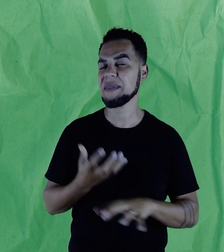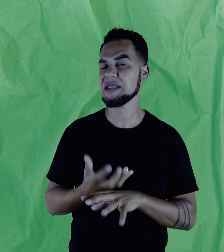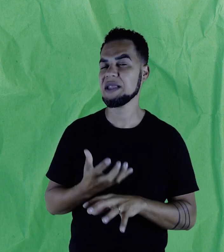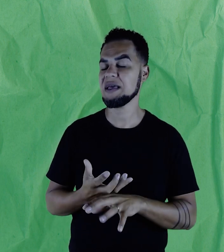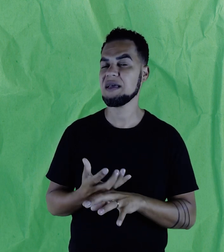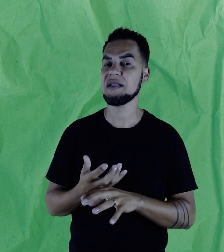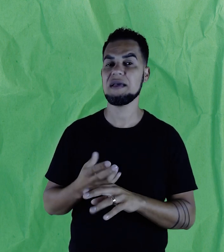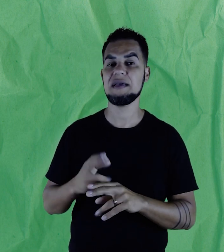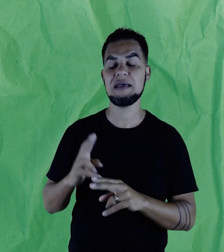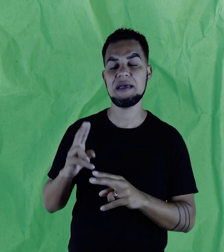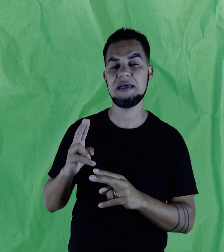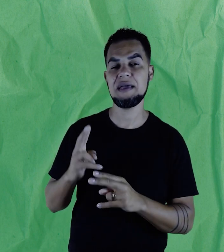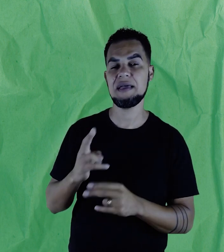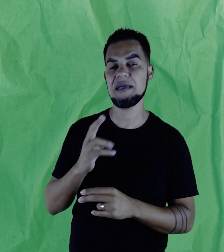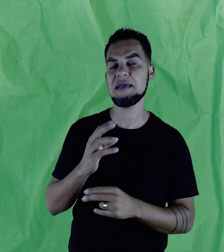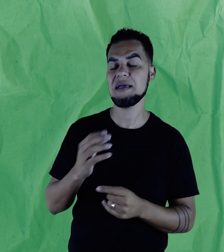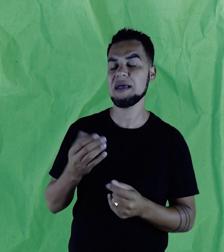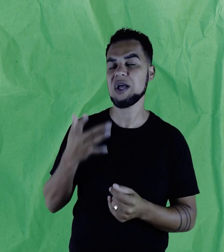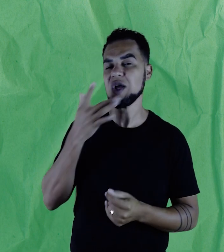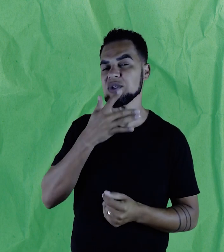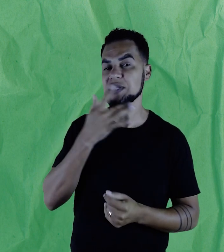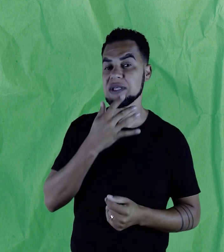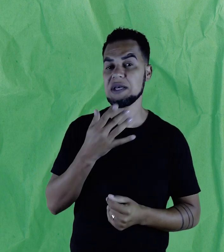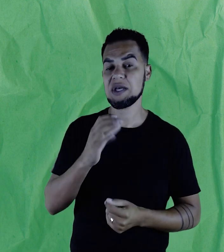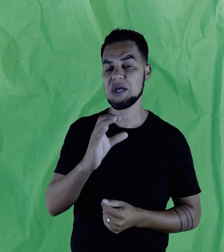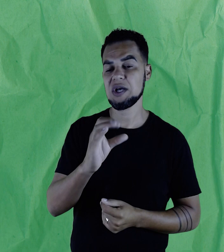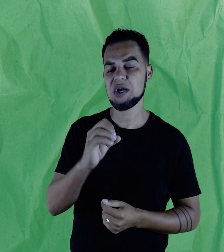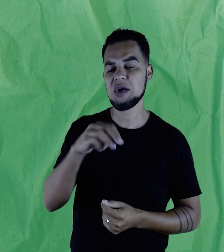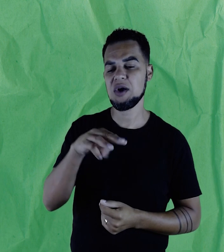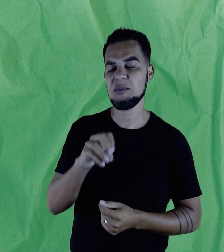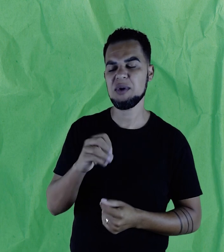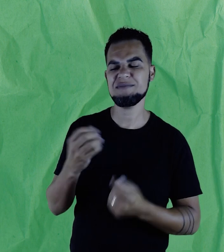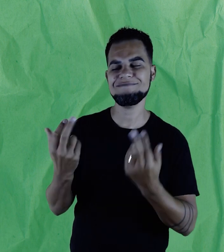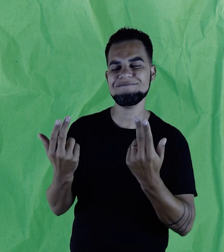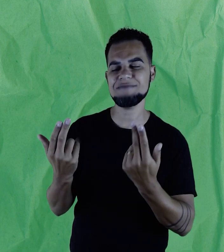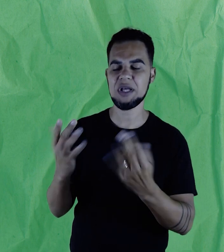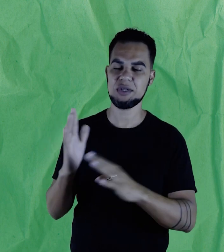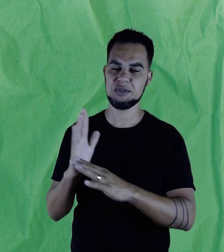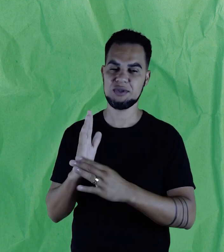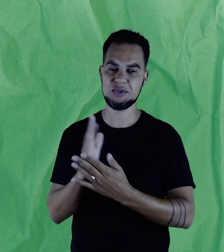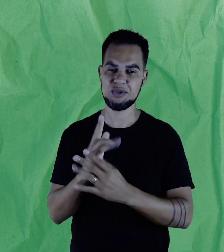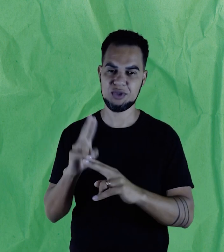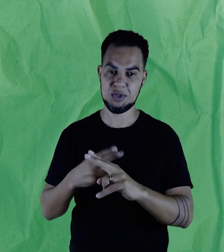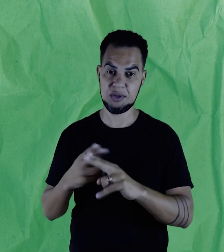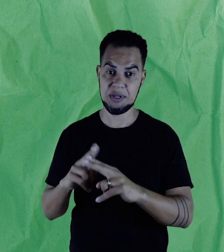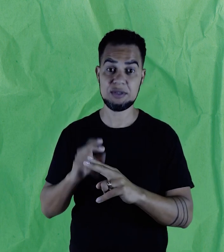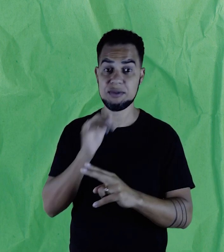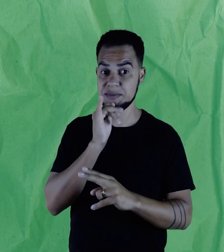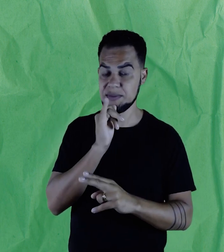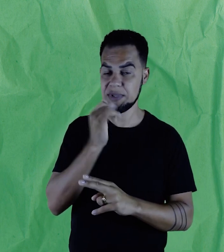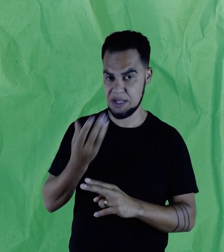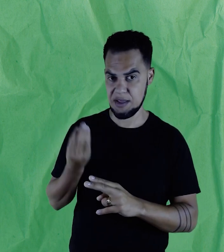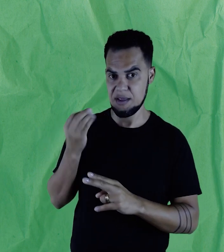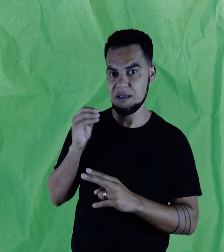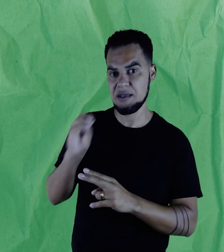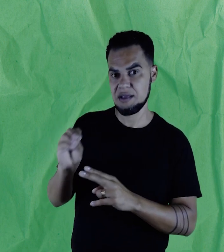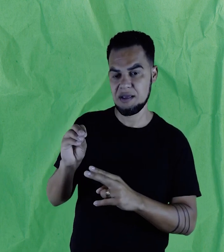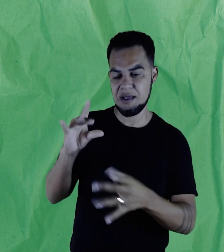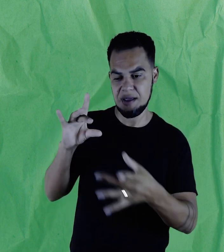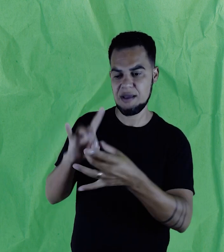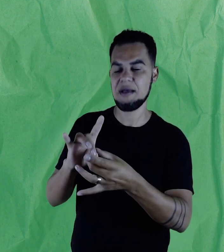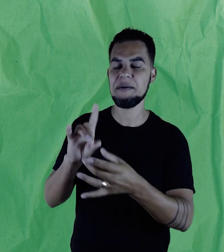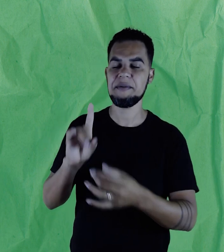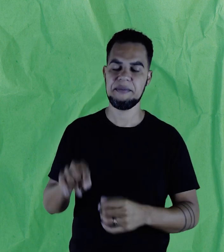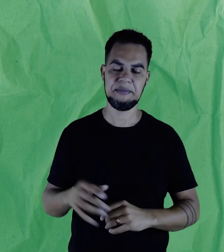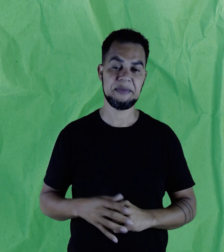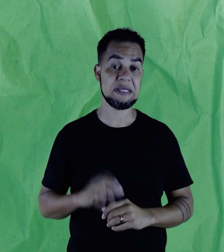essa comparação, eu tenho a figura comparação. Quando esse conectivo não está presente, mas existe a relação de analogia, eu tenho a